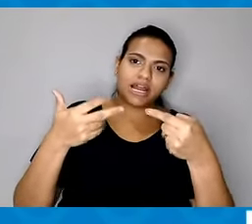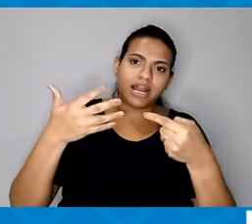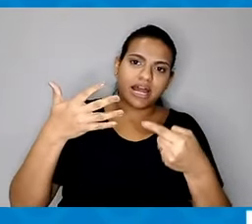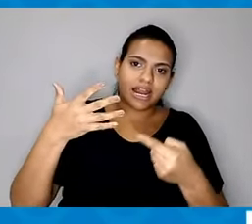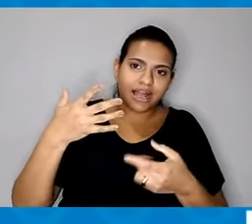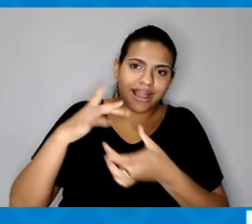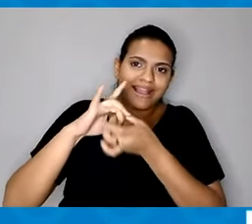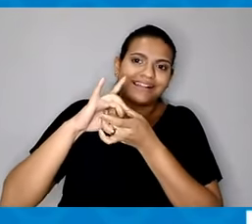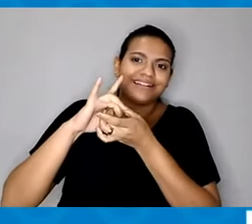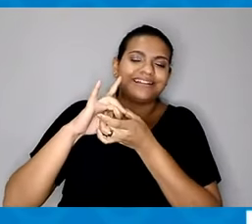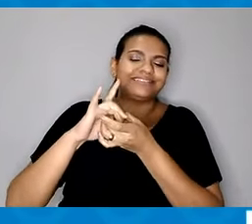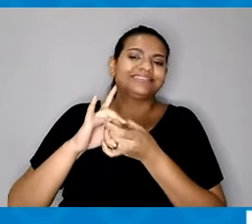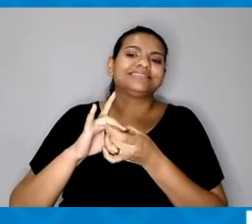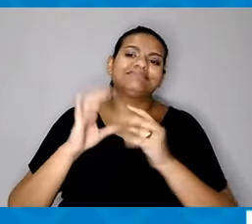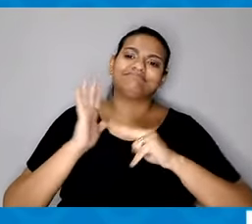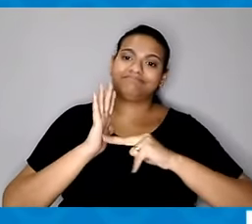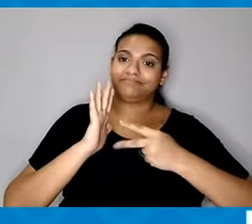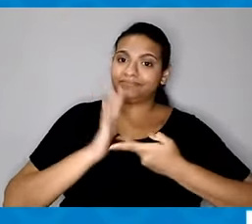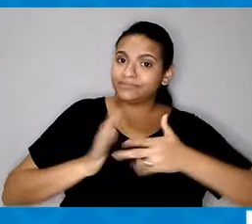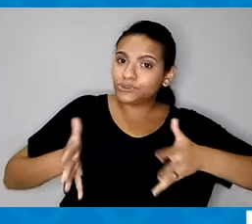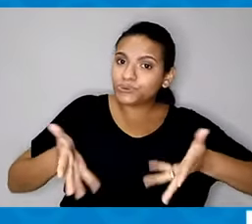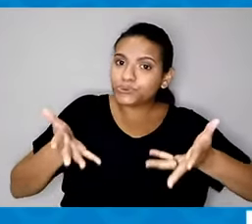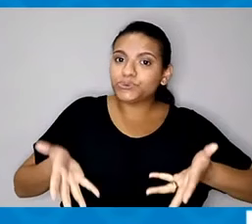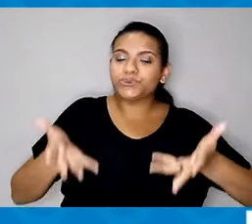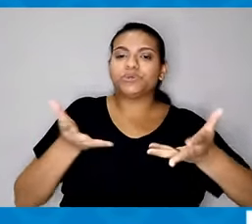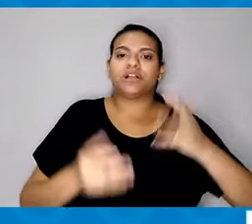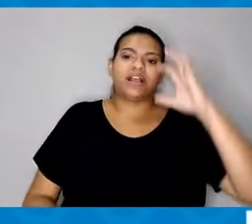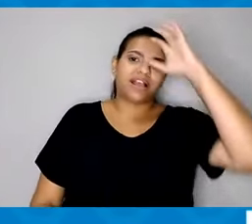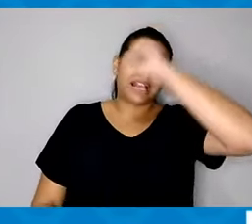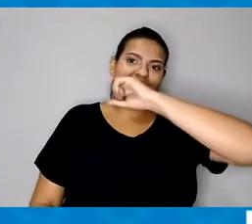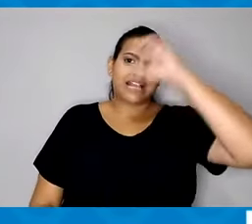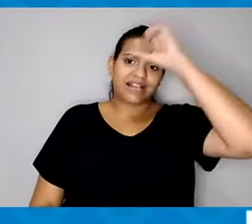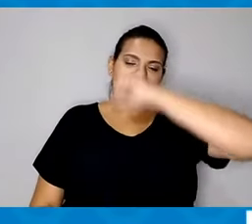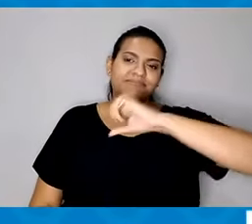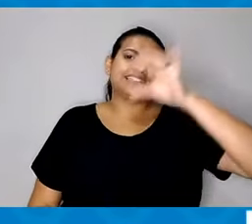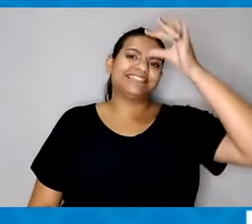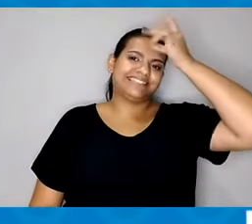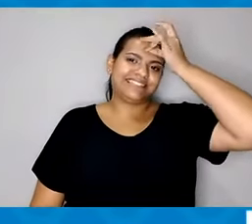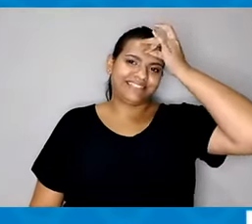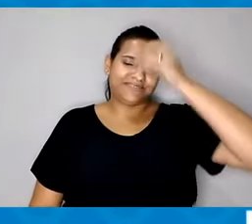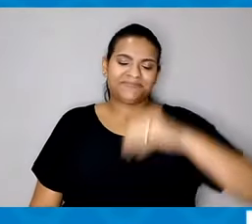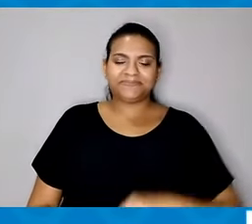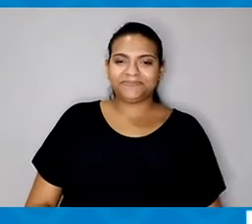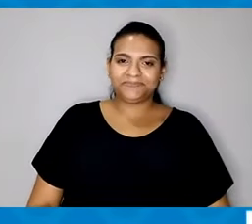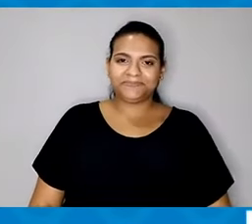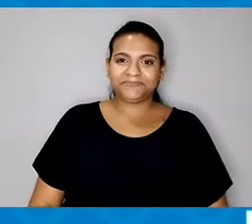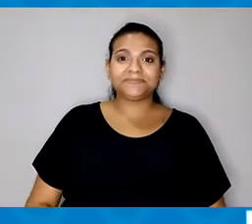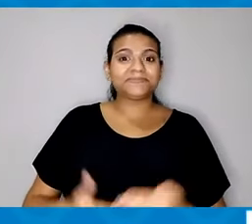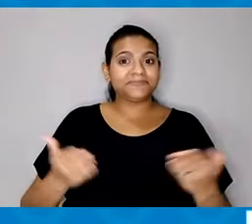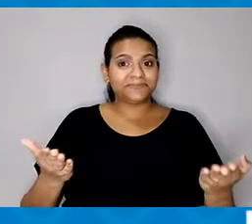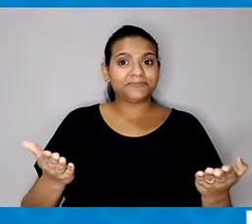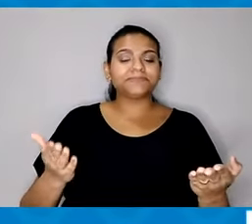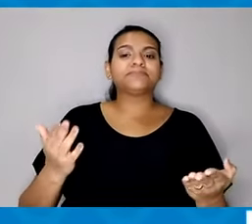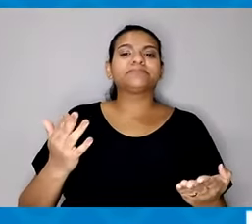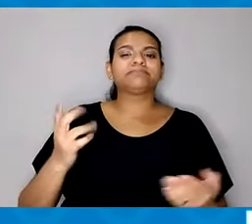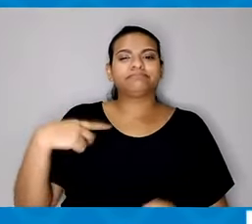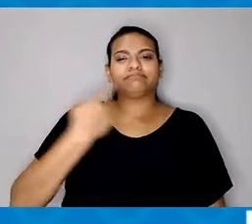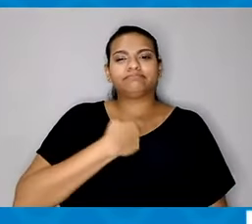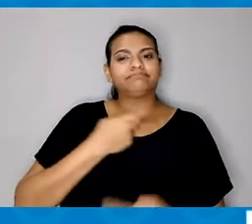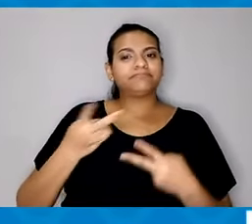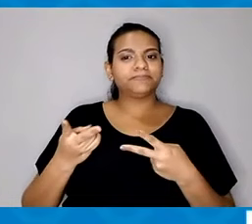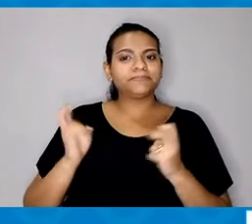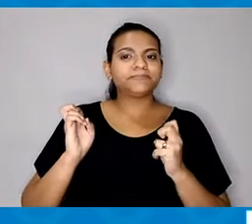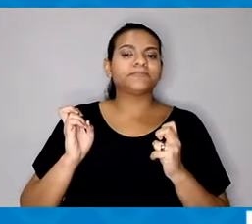né, o potencial de aprendizagem. Então, assim, a gente tem percebido os ganhos,